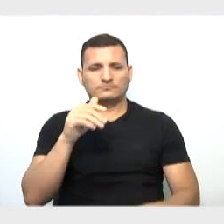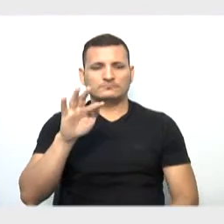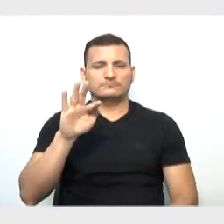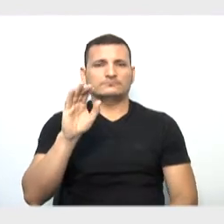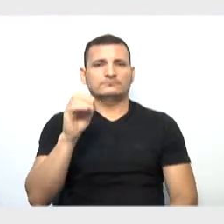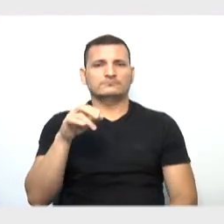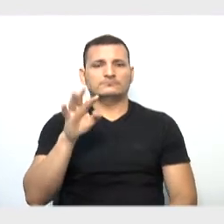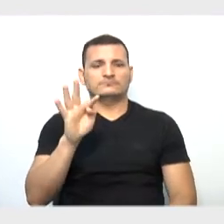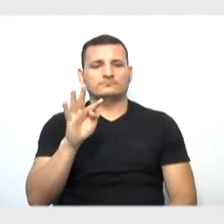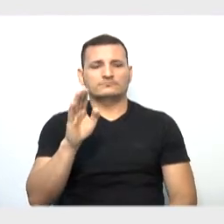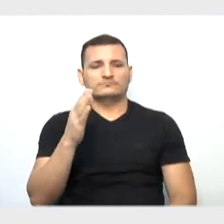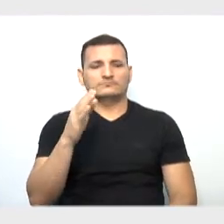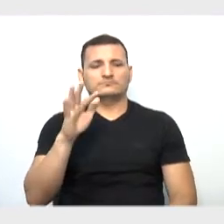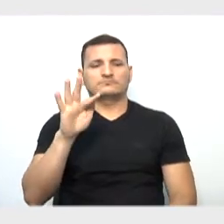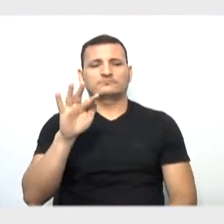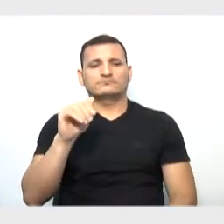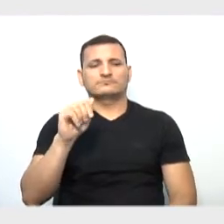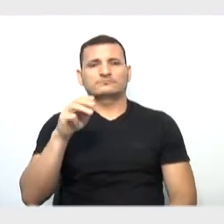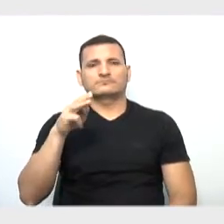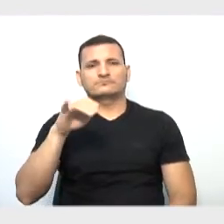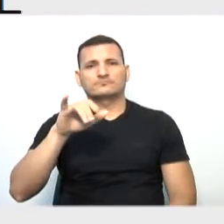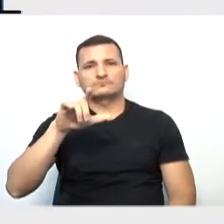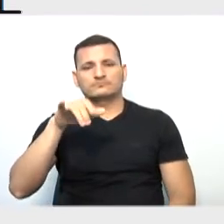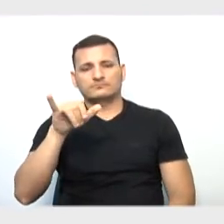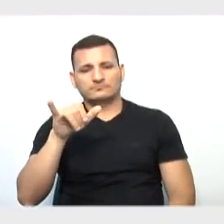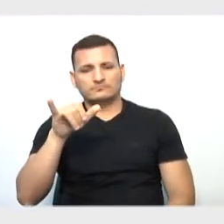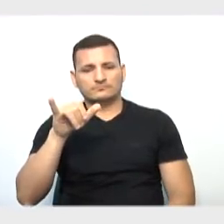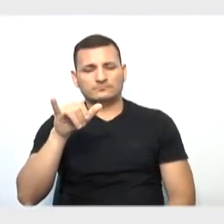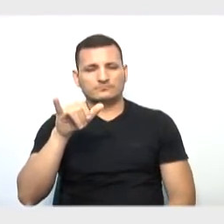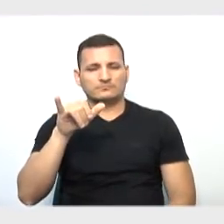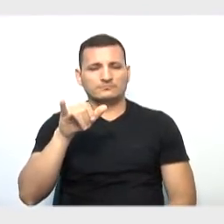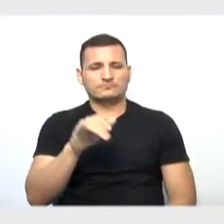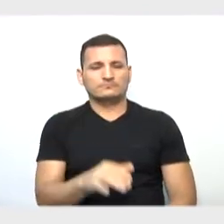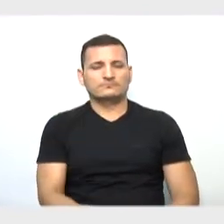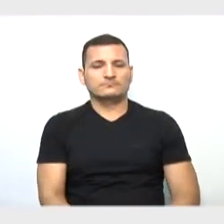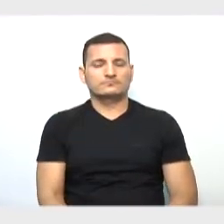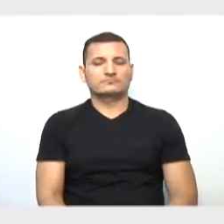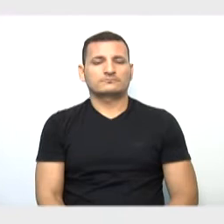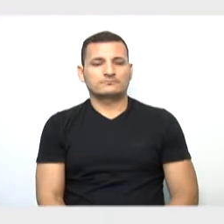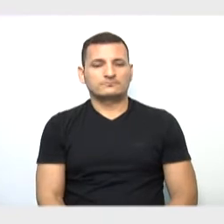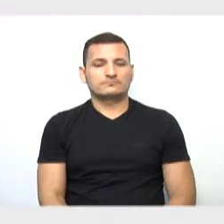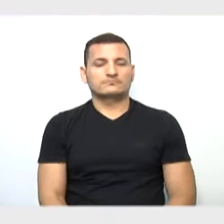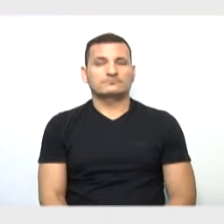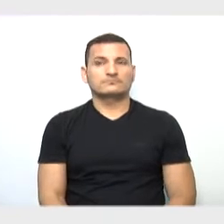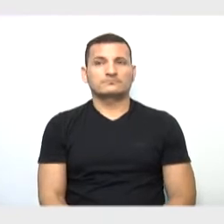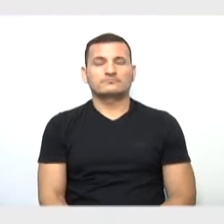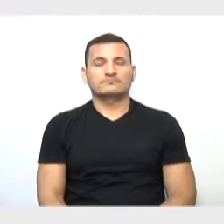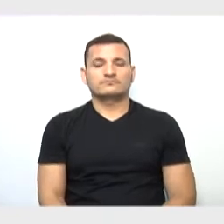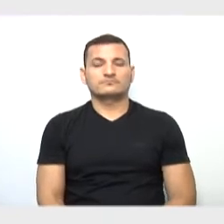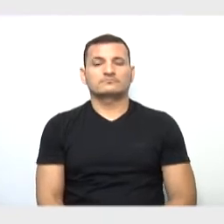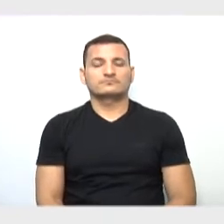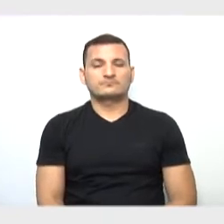Family. Vai ser a única que eu sei, né? De cor, Calibri.